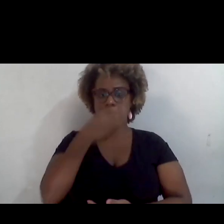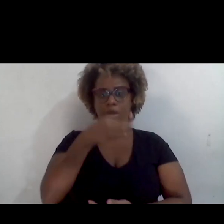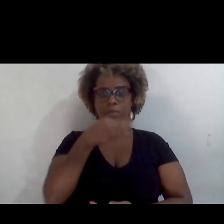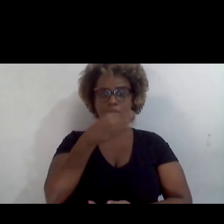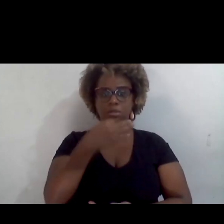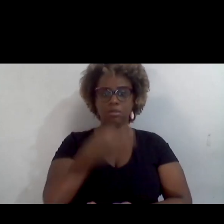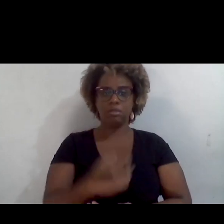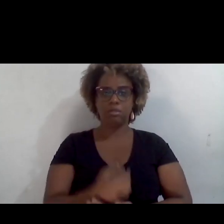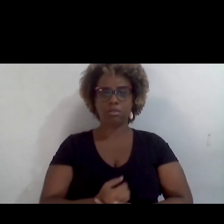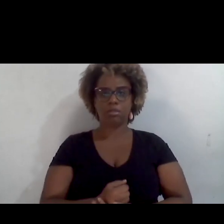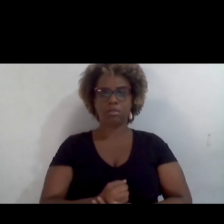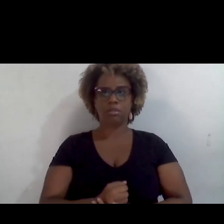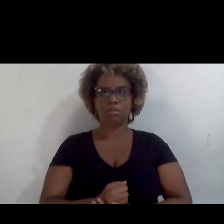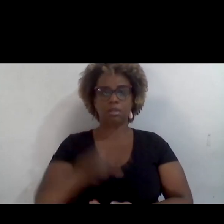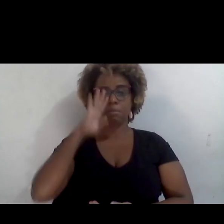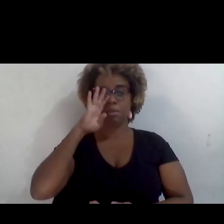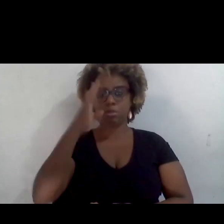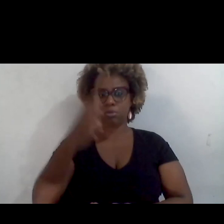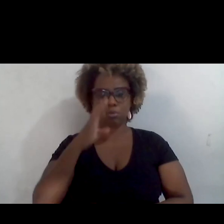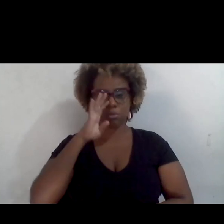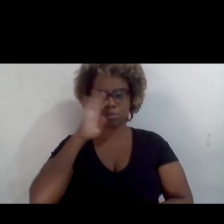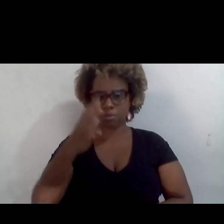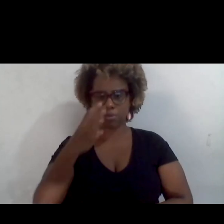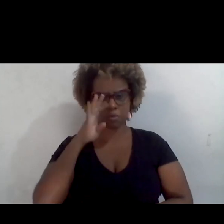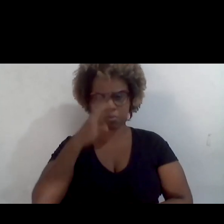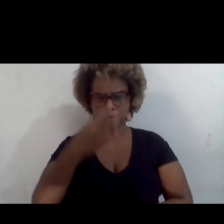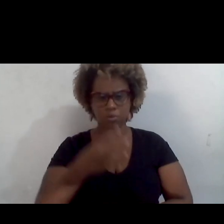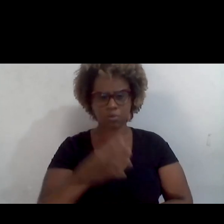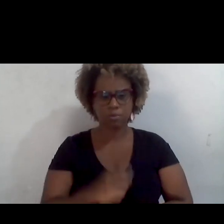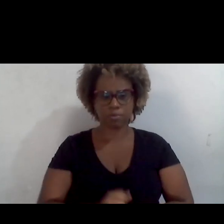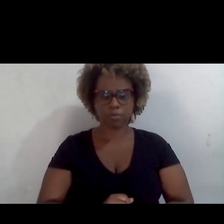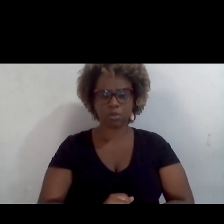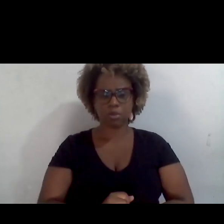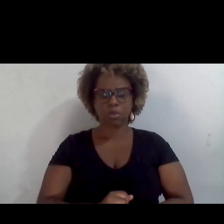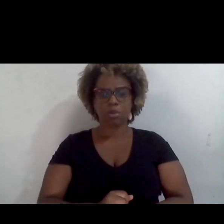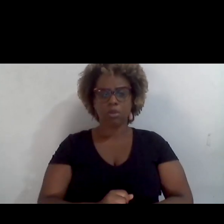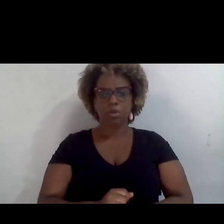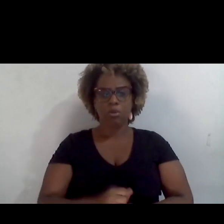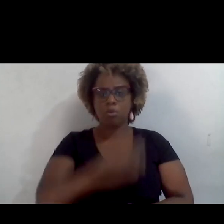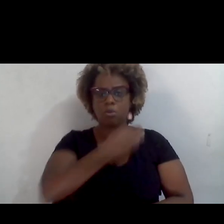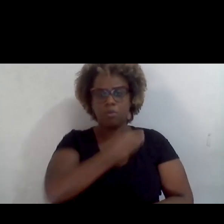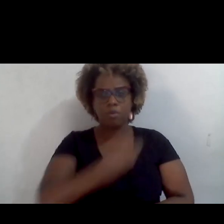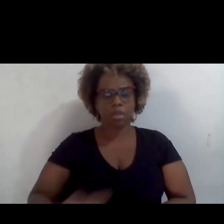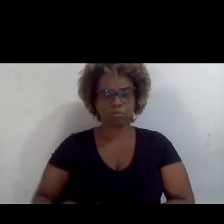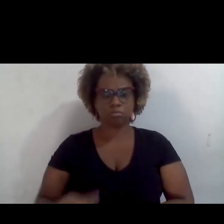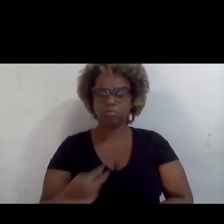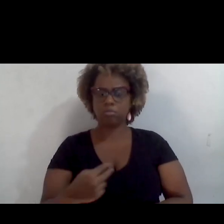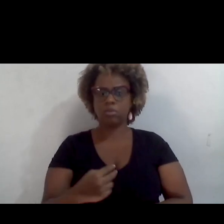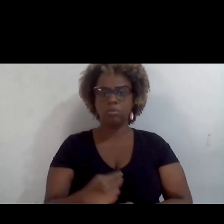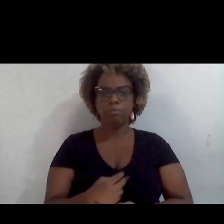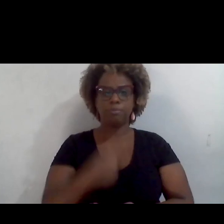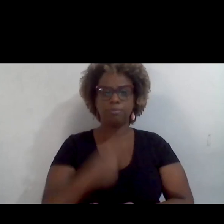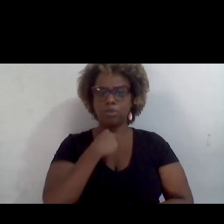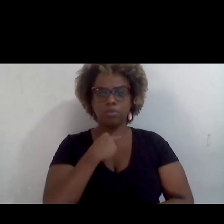governo em 2007, a briga era: o governo não pode usar o recurso do fundo para projetos próprios. E daí se cria